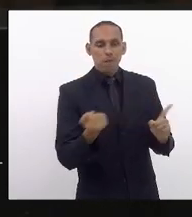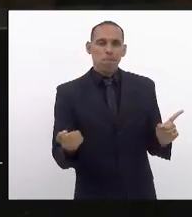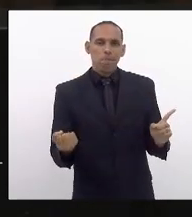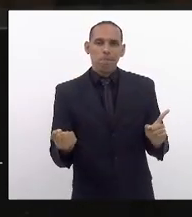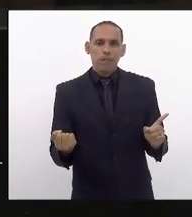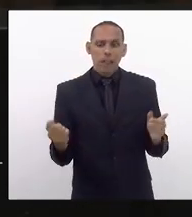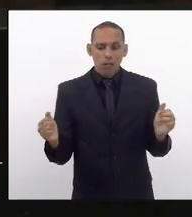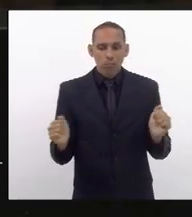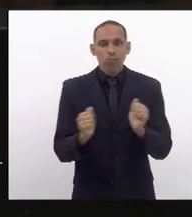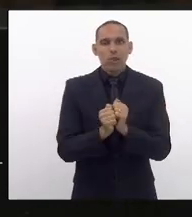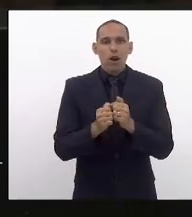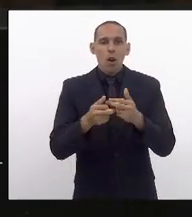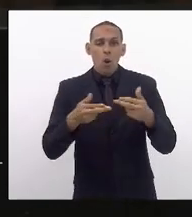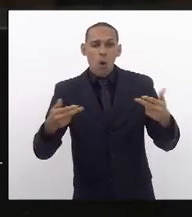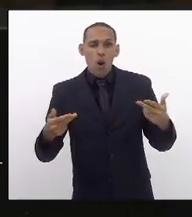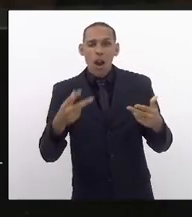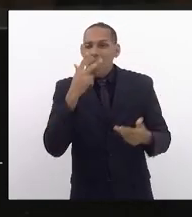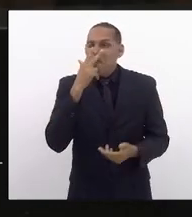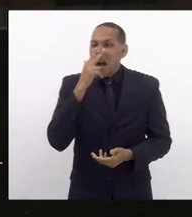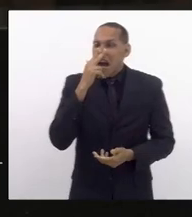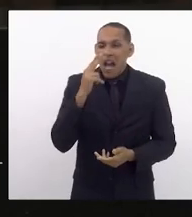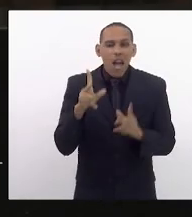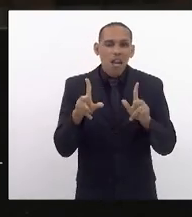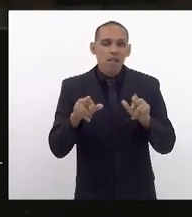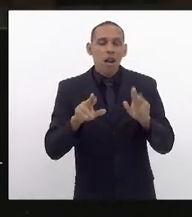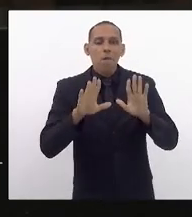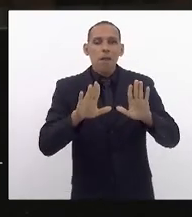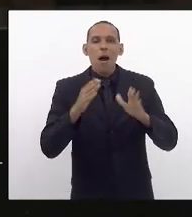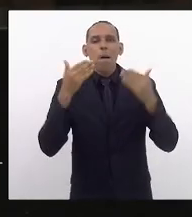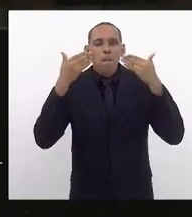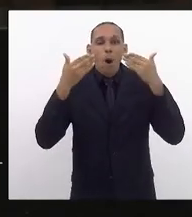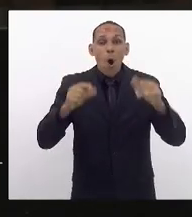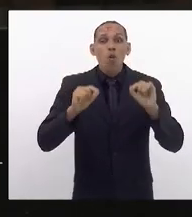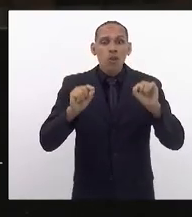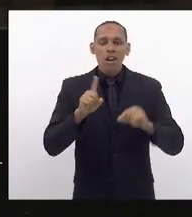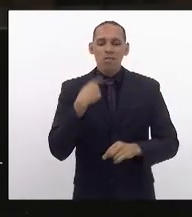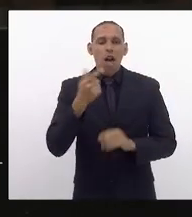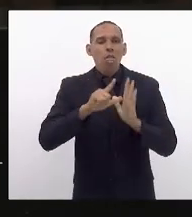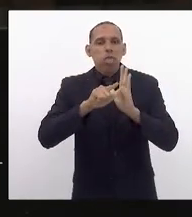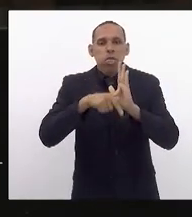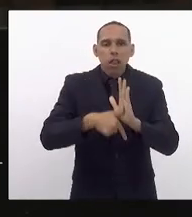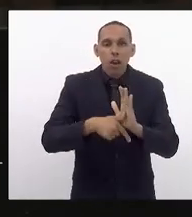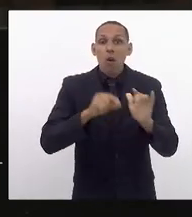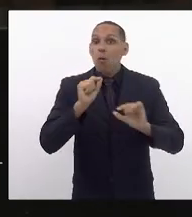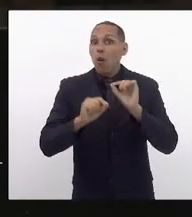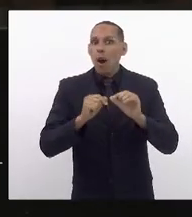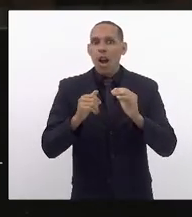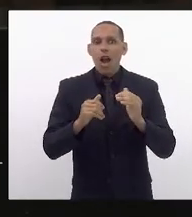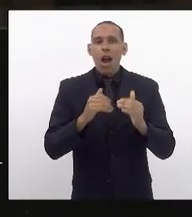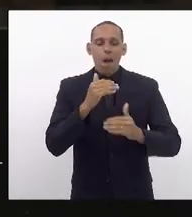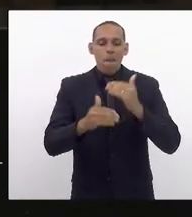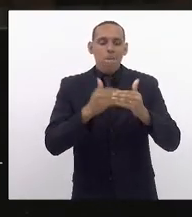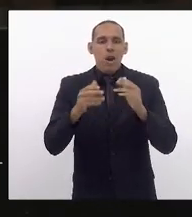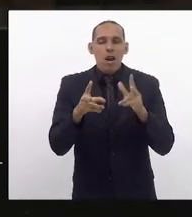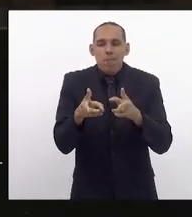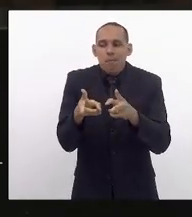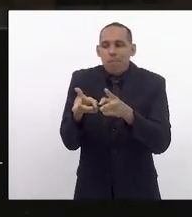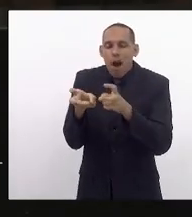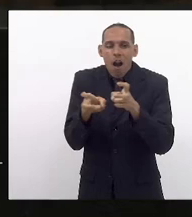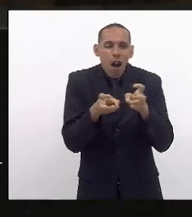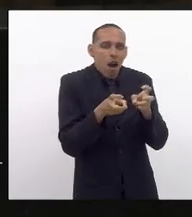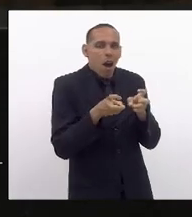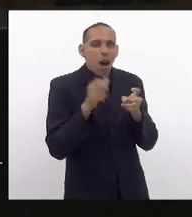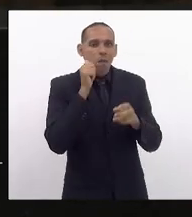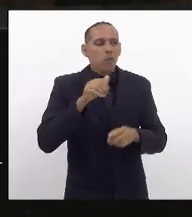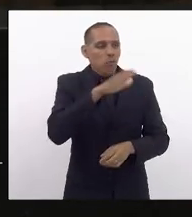ser redundantes, mas que demonstram o quanto estamos atrasados no processo de reconhecimento das mulheres em